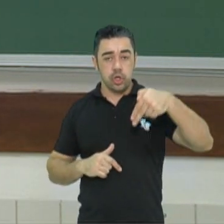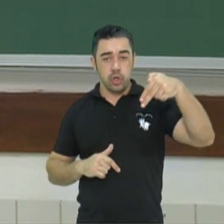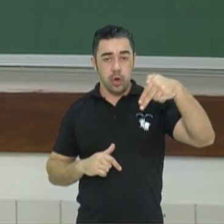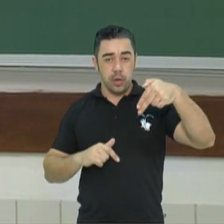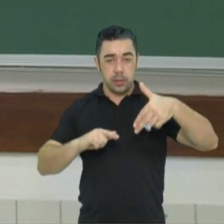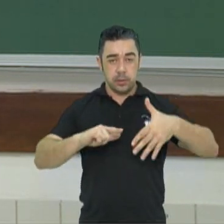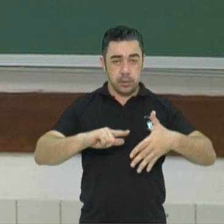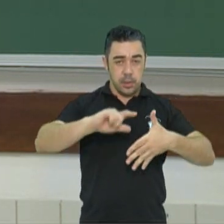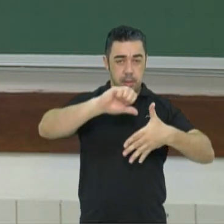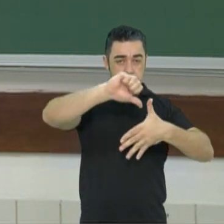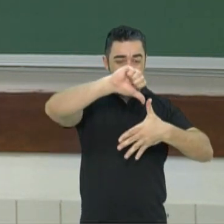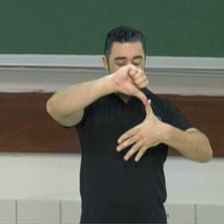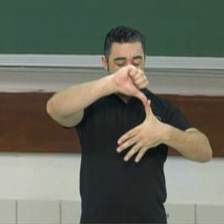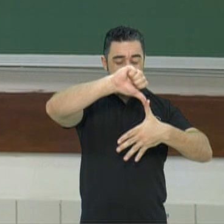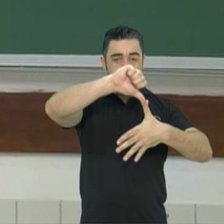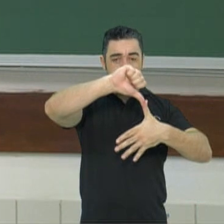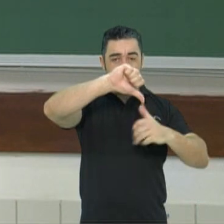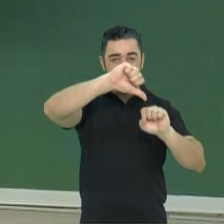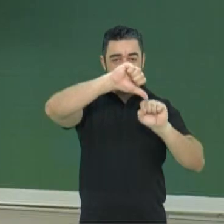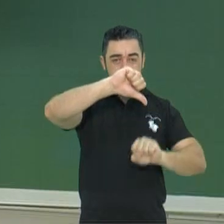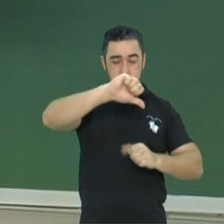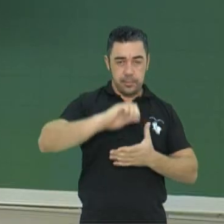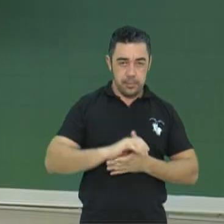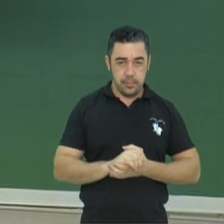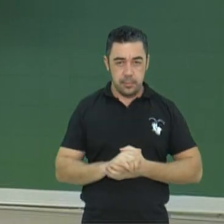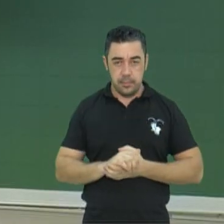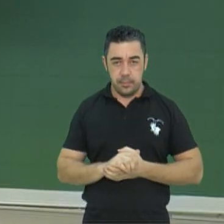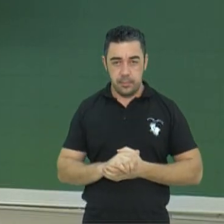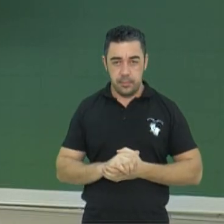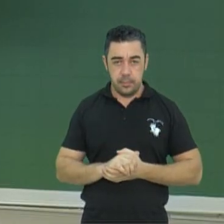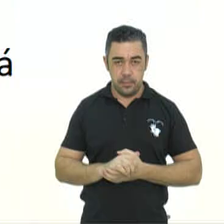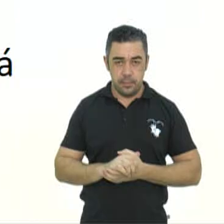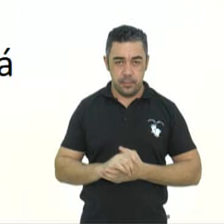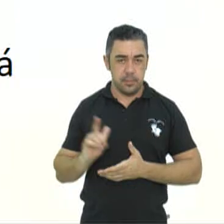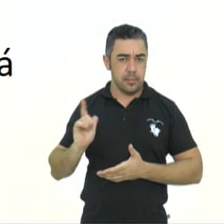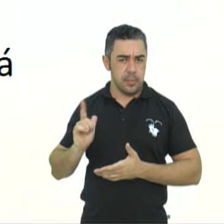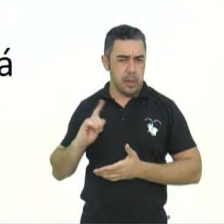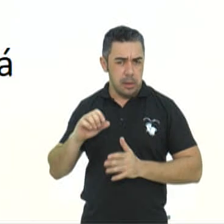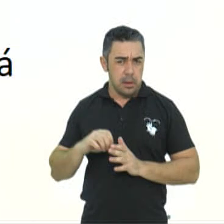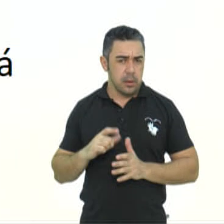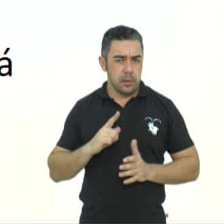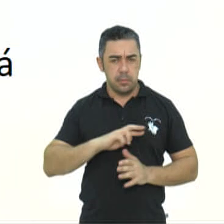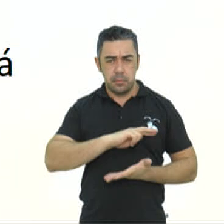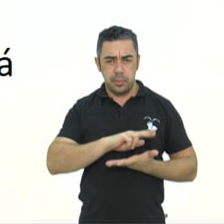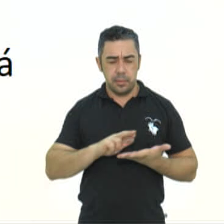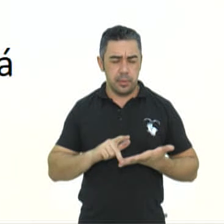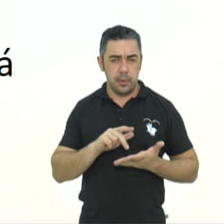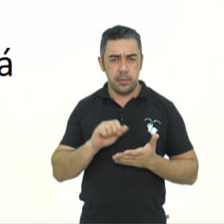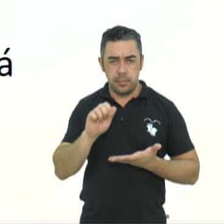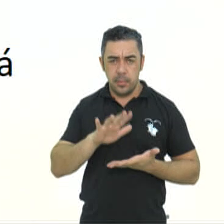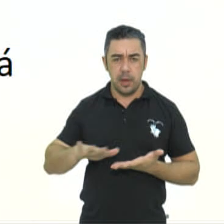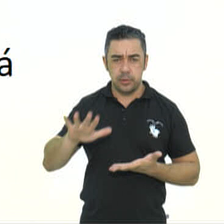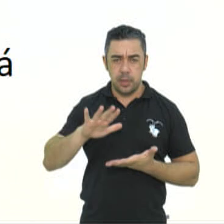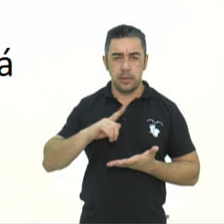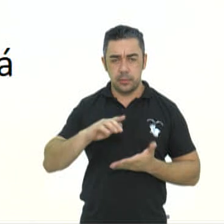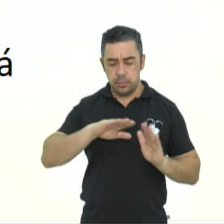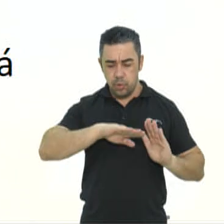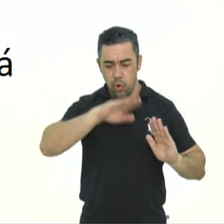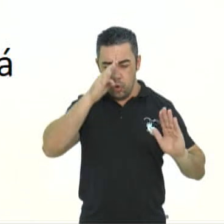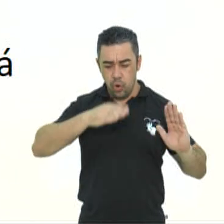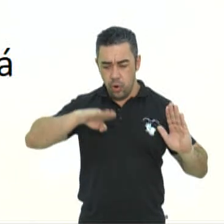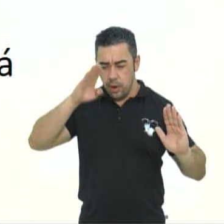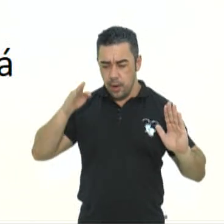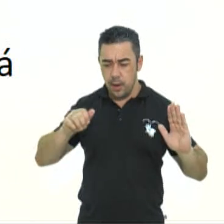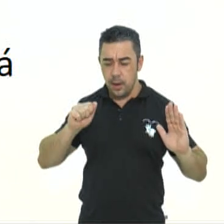da América do Sul. Su paisaje está marcada por bosques tropicales, la cordillera de los Andes